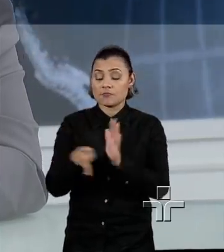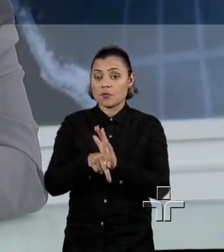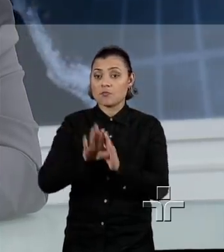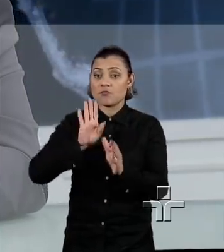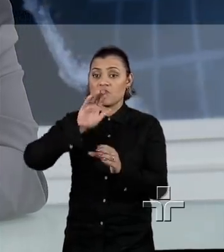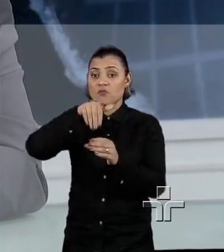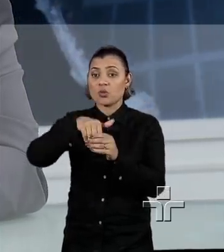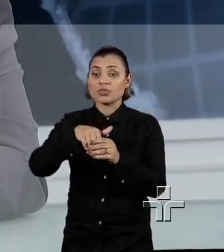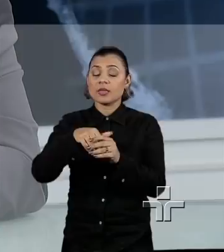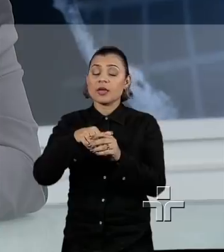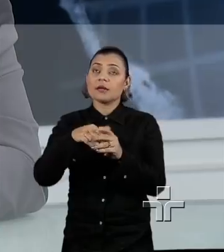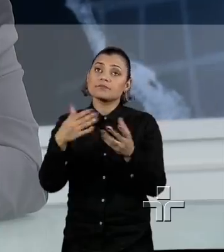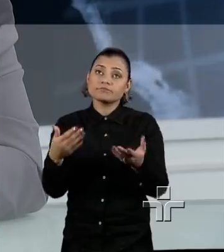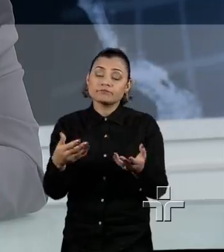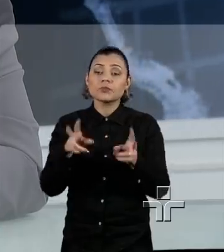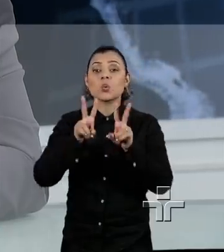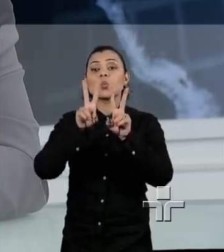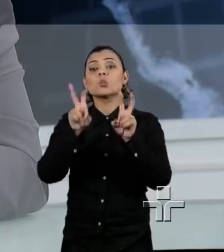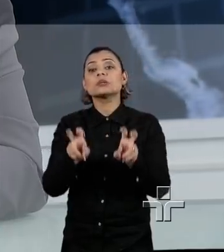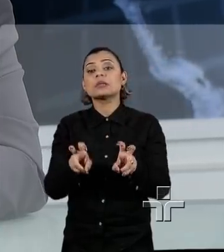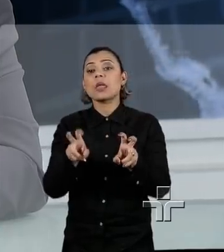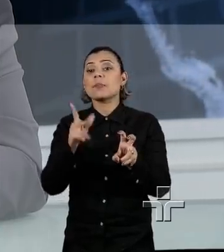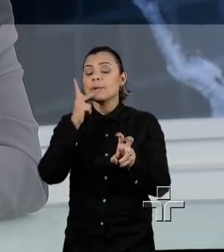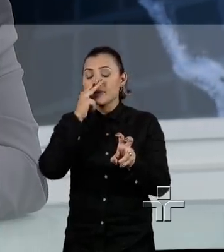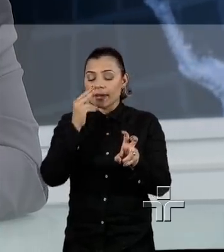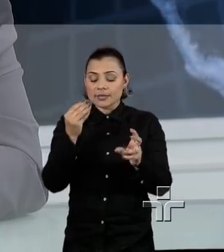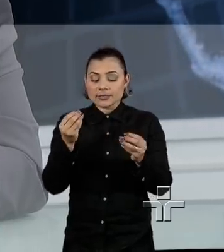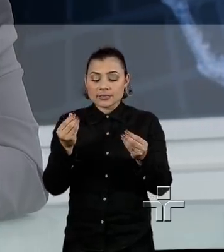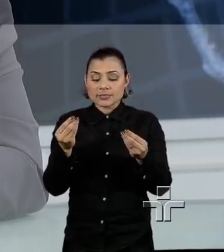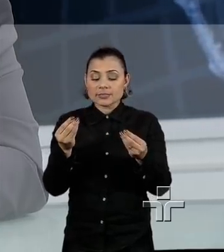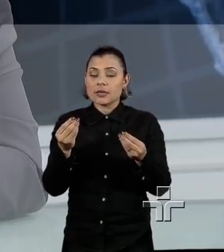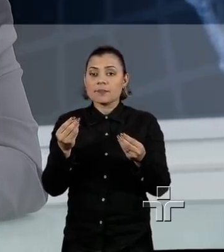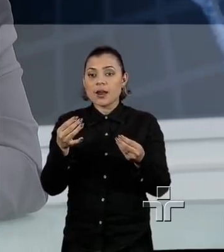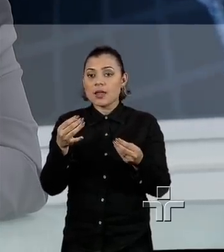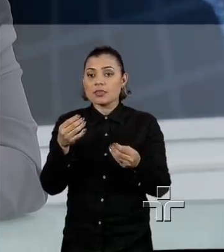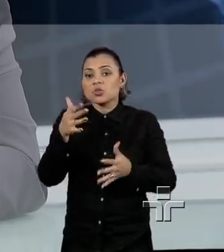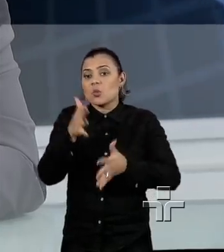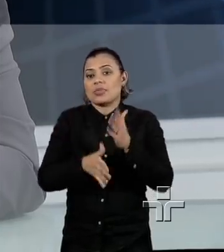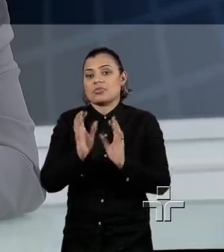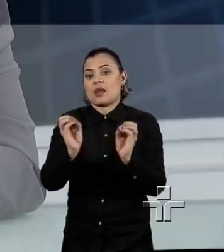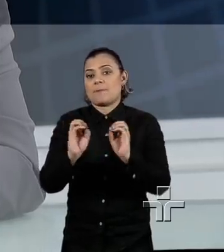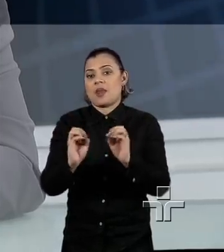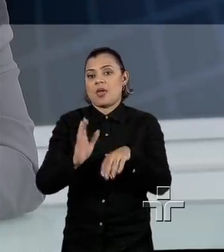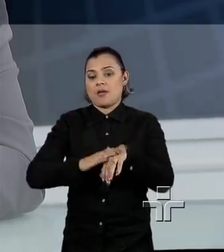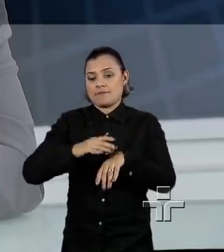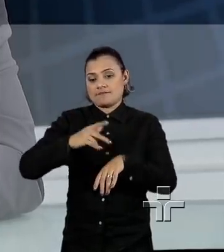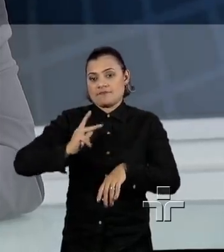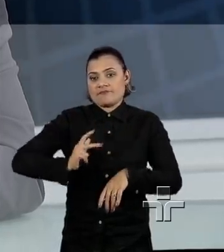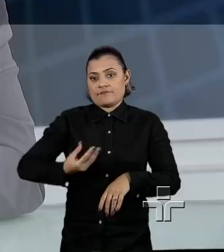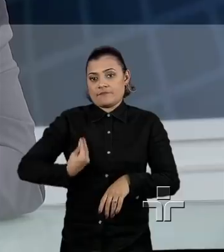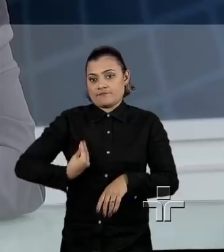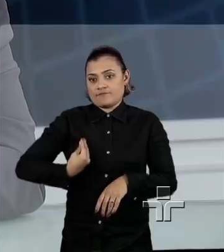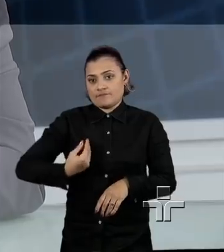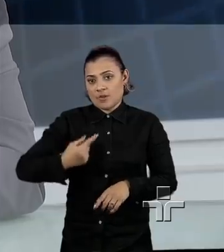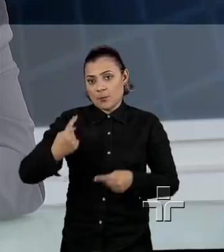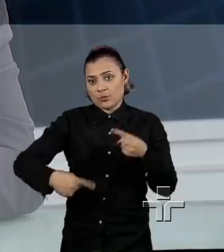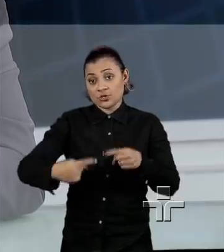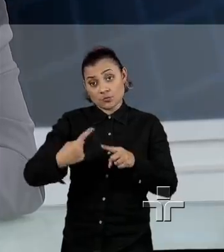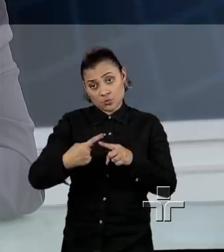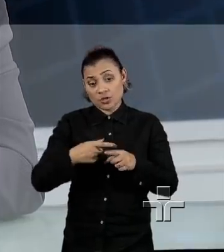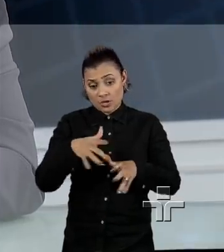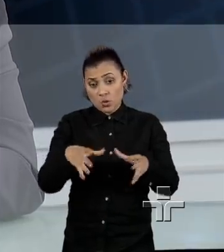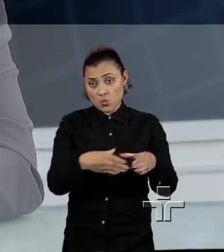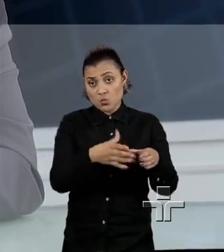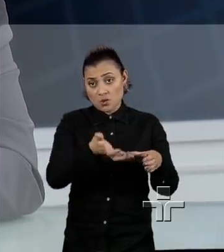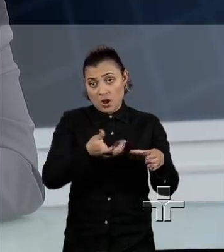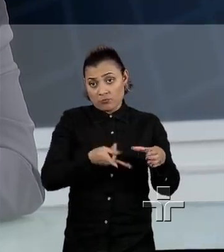votar sem corroer o seu capital político. Porque o pessoal, no fundo, quer ficar. Então,